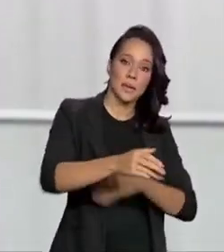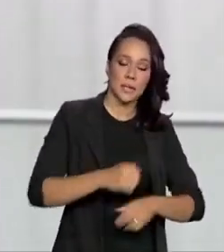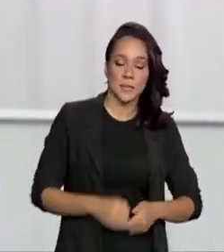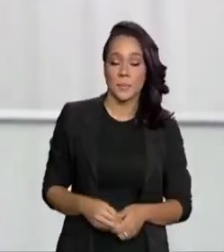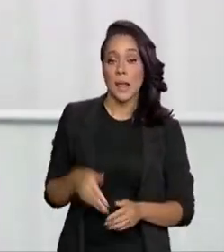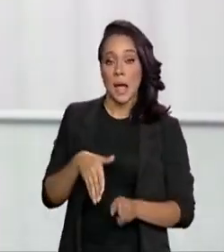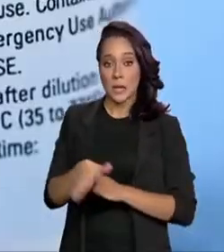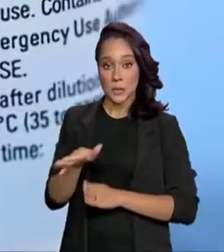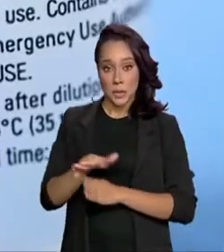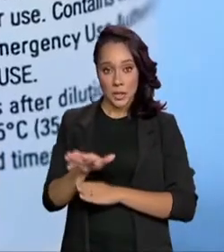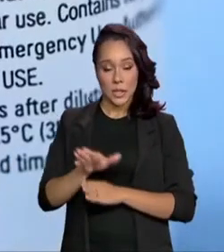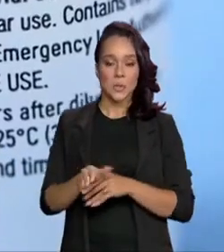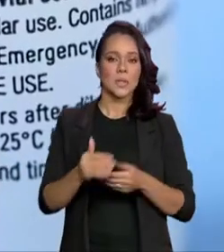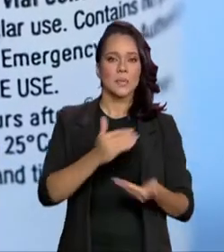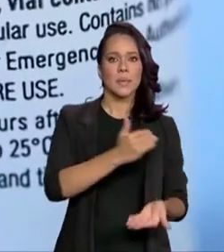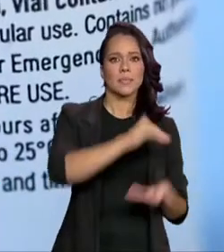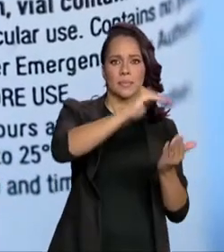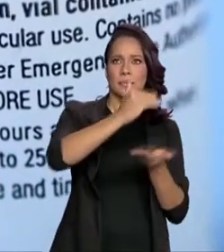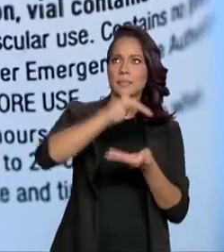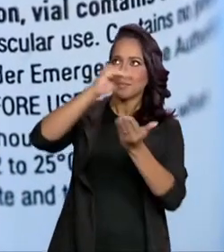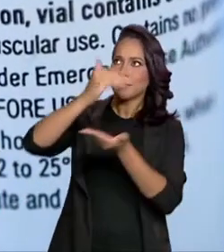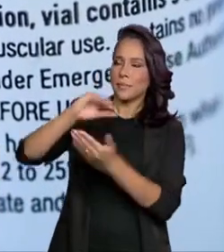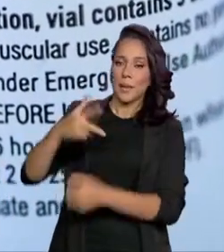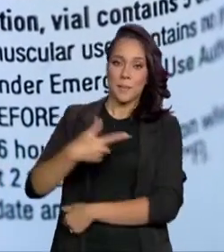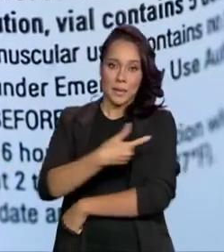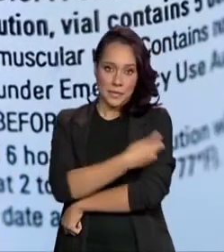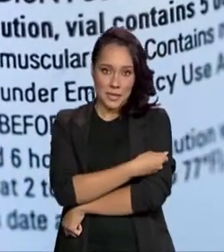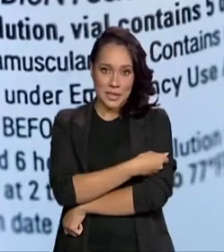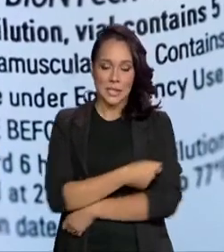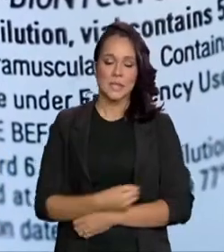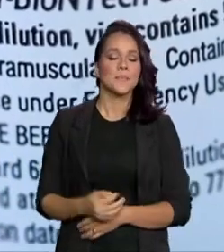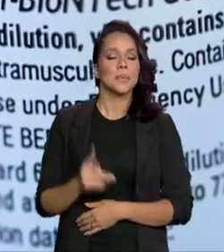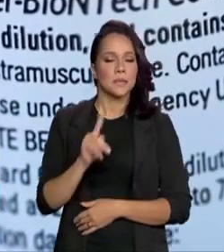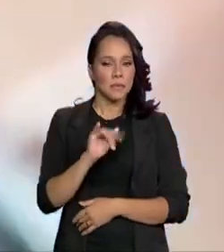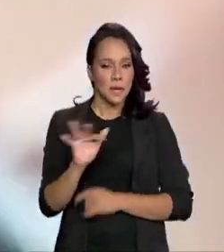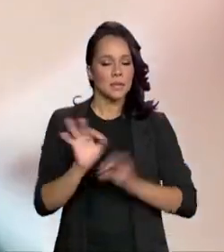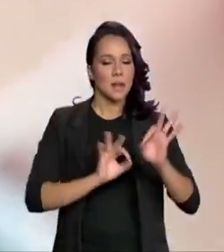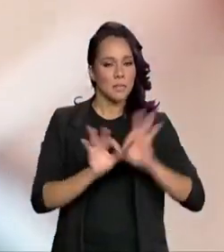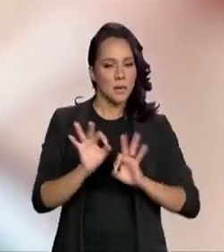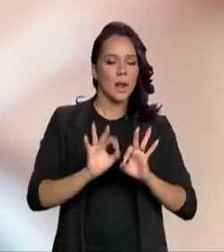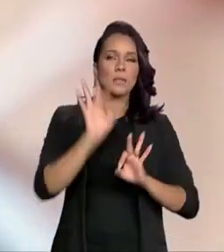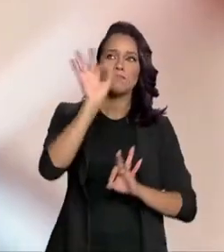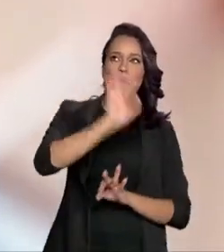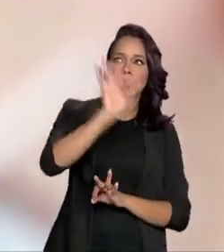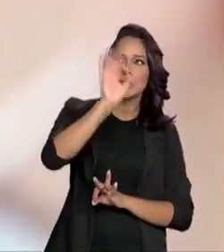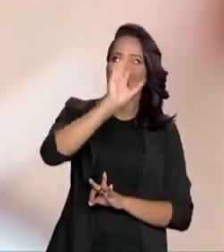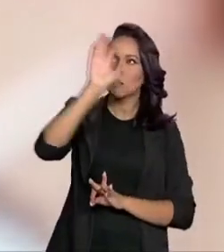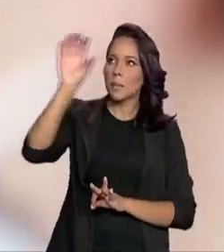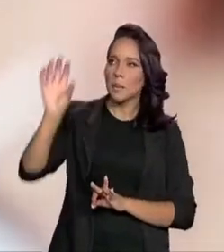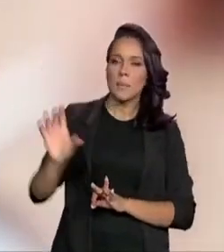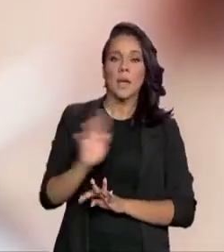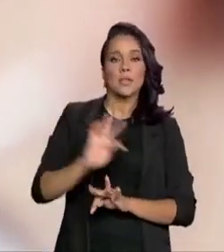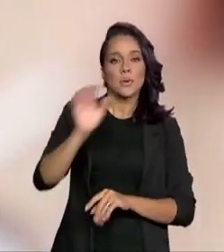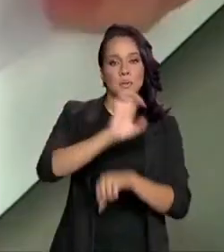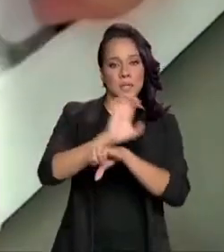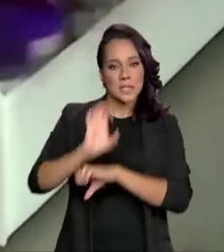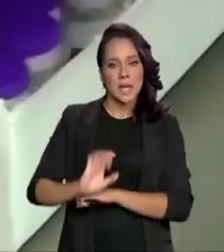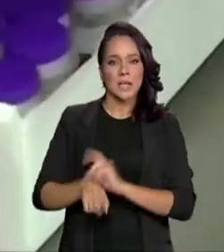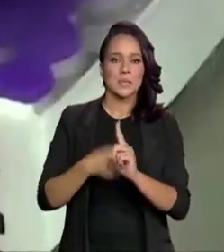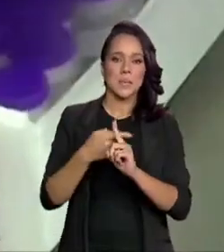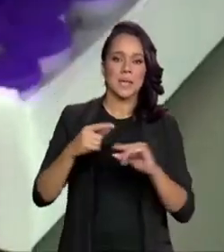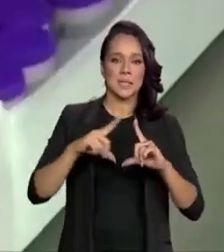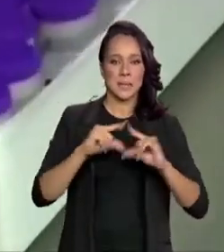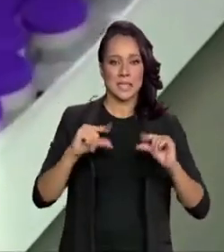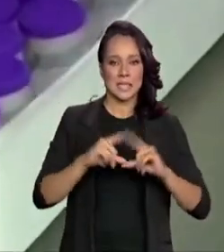As orientações e distribuição para aplicar as vacinas serão feitas proporcionalmente em todos os estados e